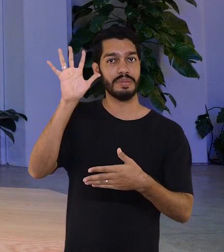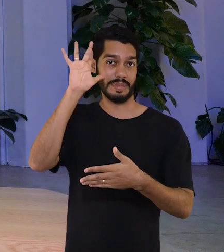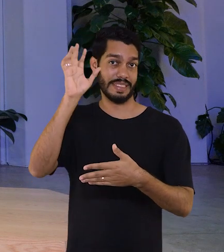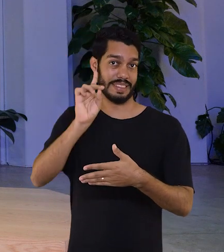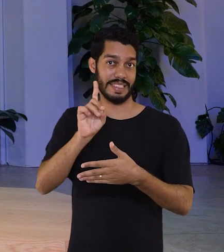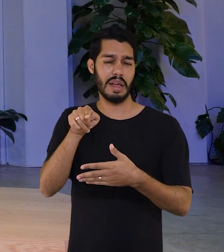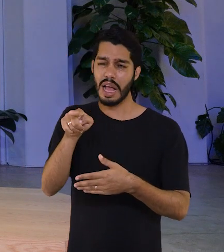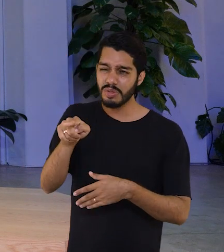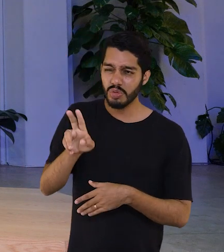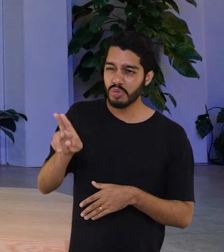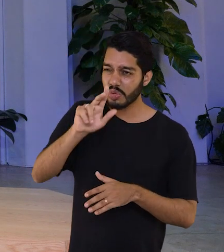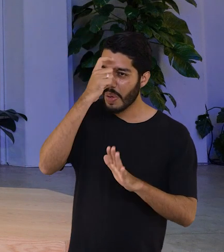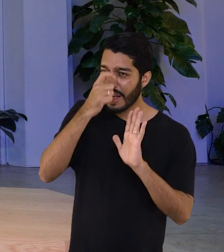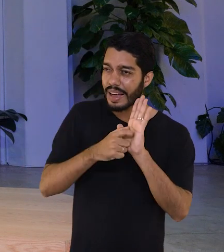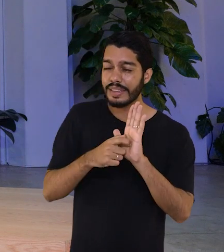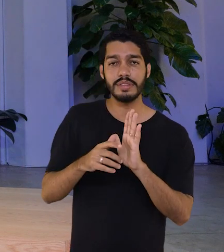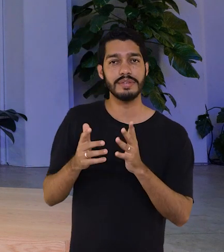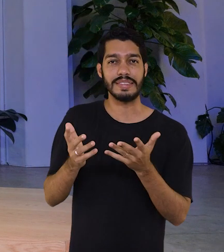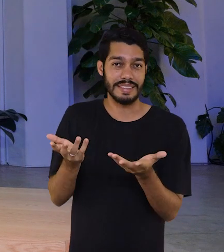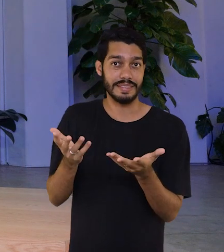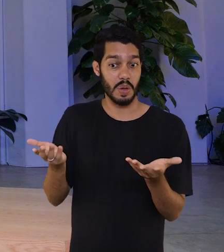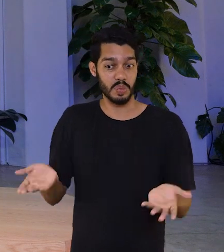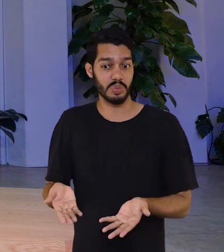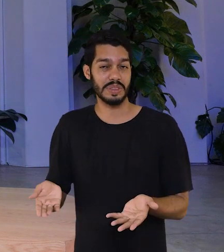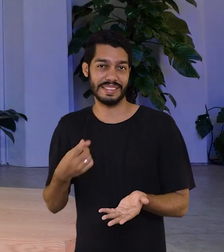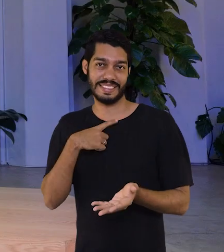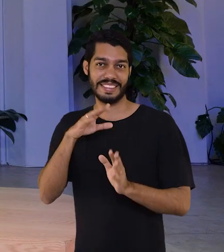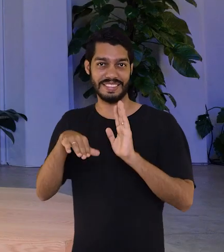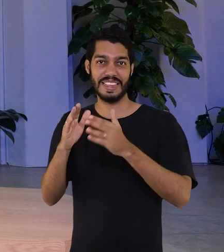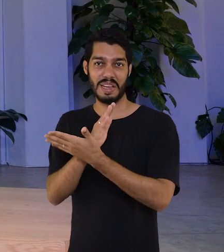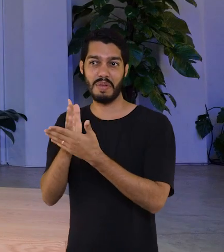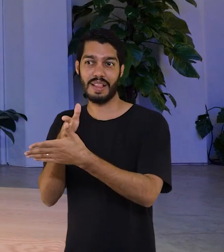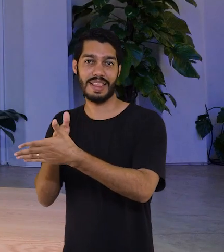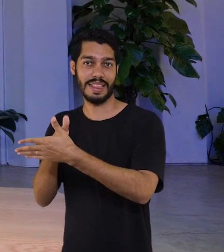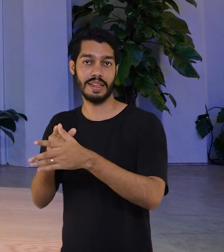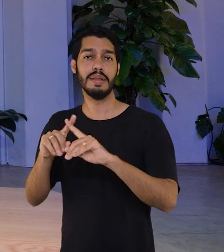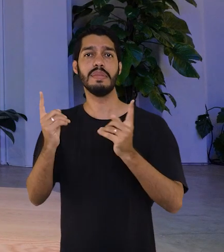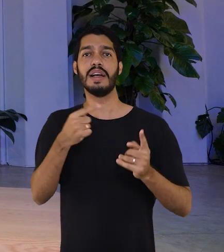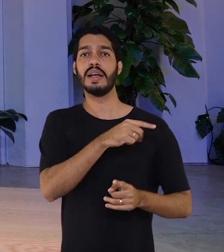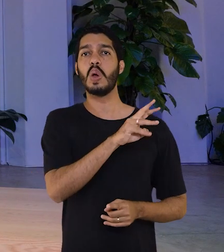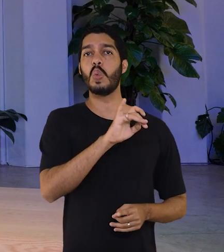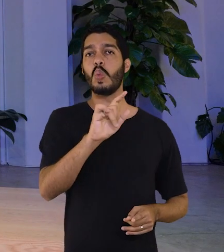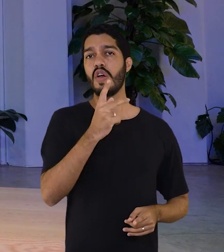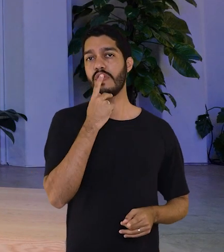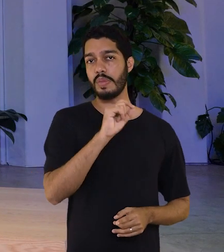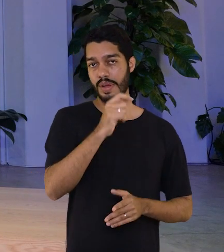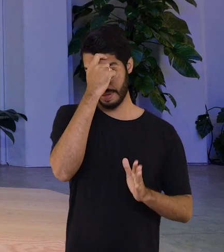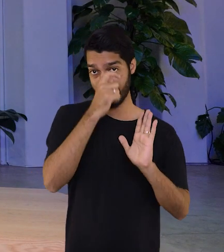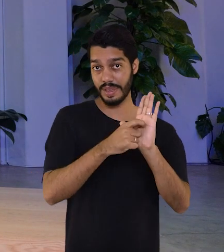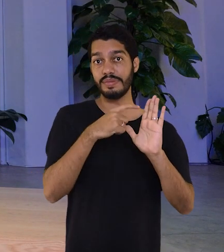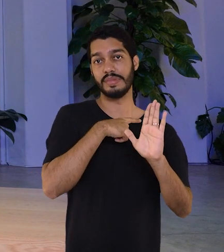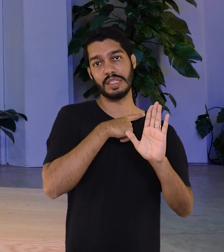nem pensado, assim, você usou inteligência artificial ou não. Eu acho esse mecanismo sempre muito bom, assim, à luz, né, dessa premissa muito que o Will